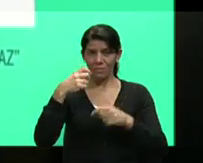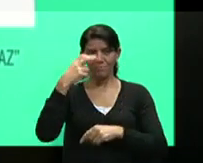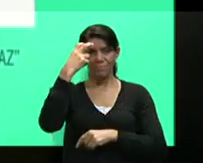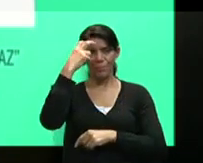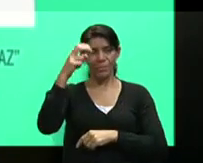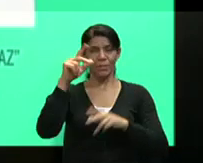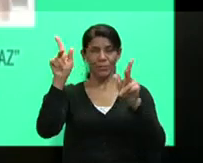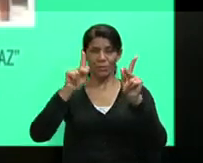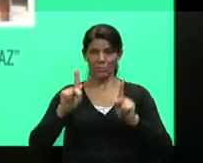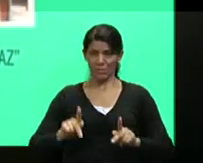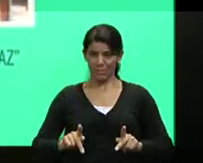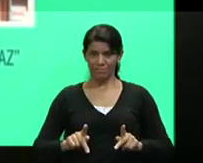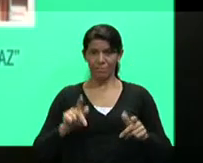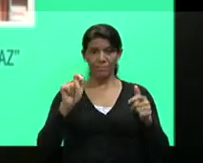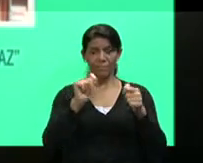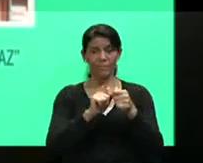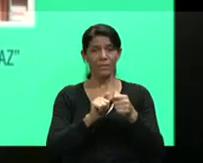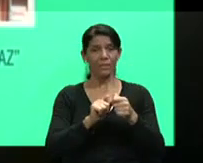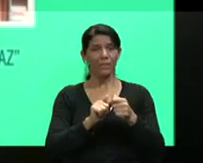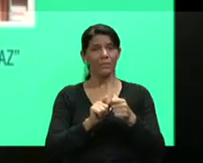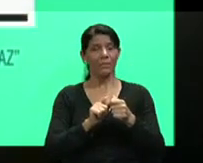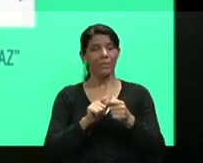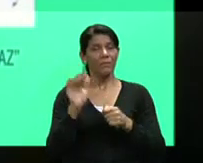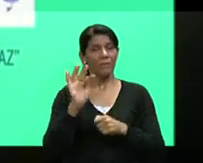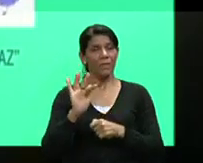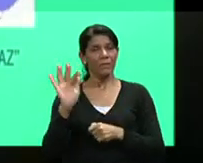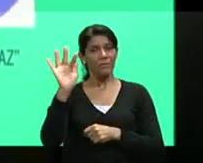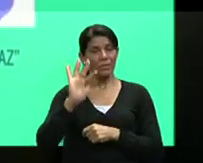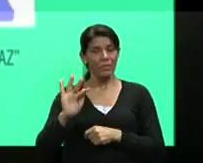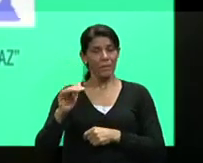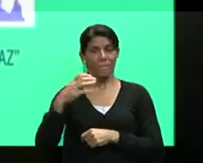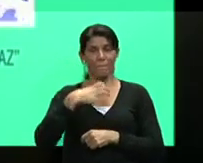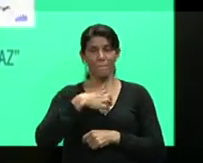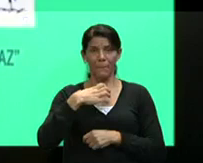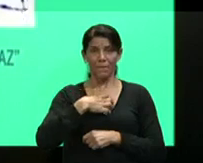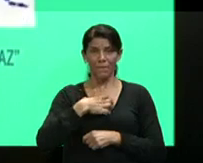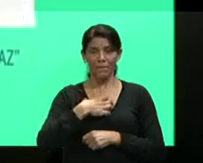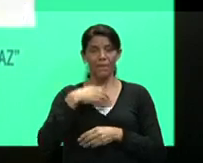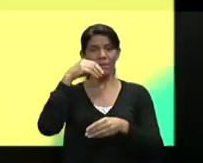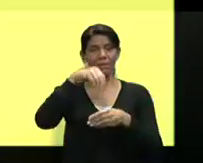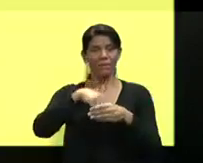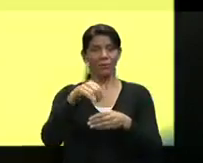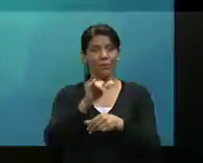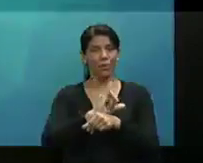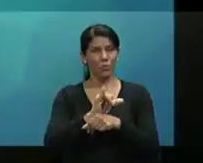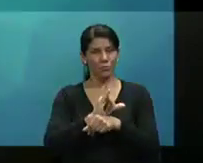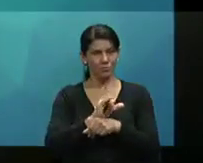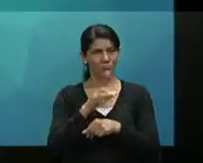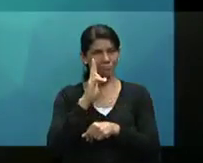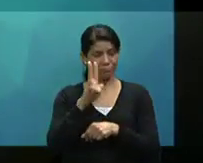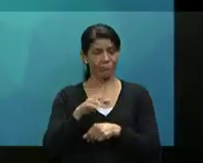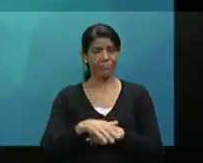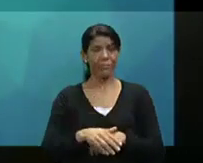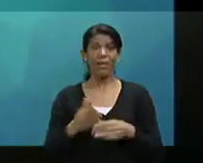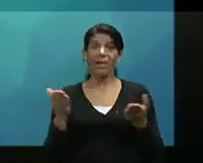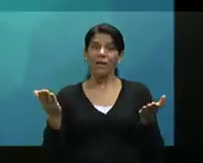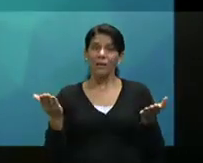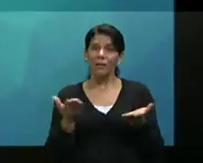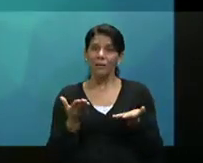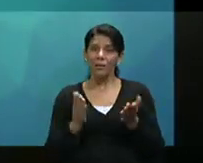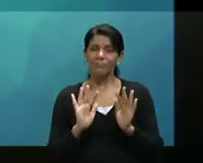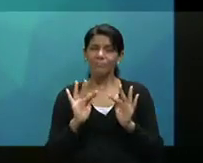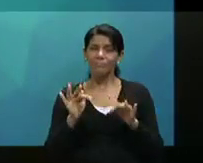Paz, produzido pela Universidade Federal da Bahia, disponível no canal do YouTube. Nós vamos ficando por